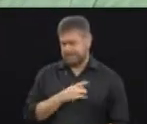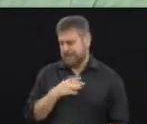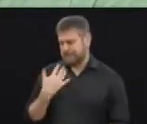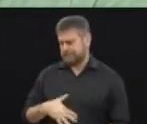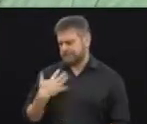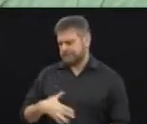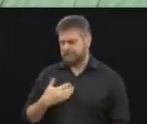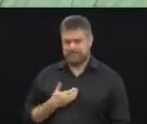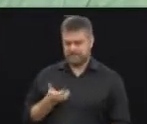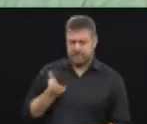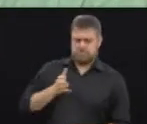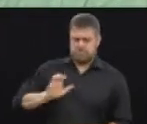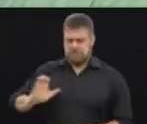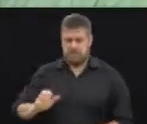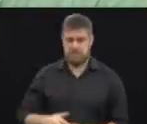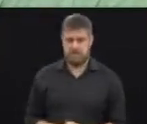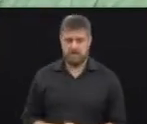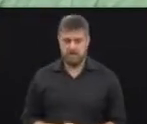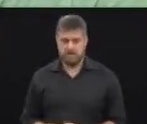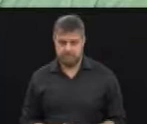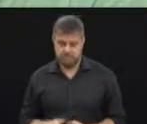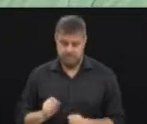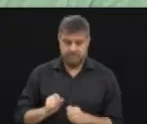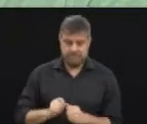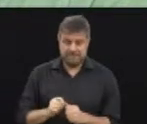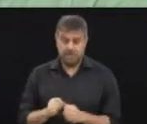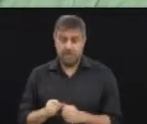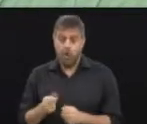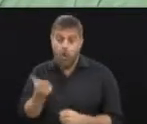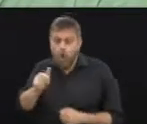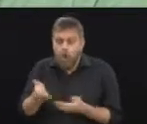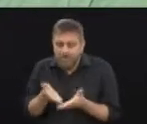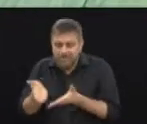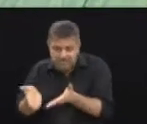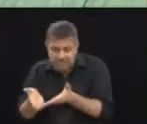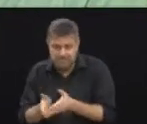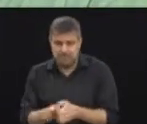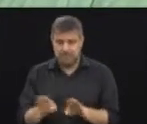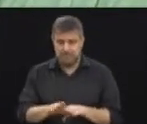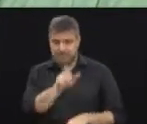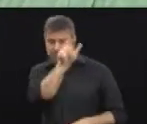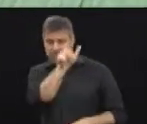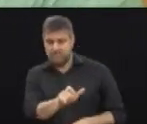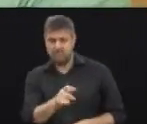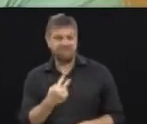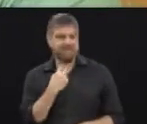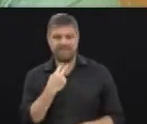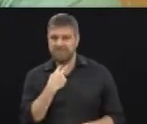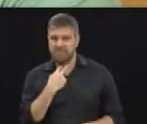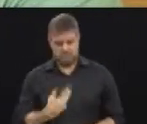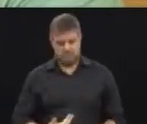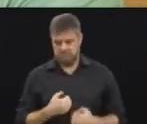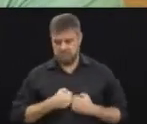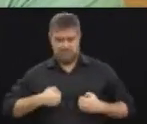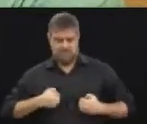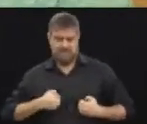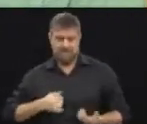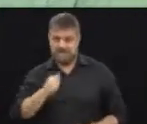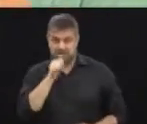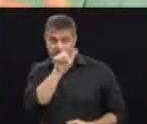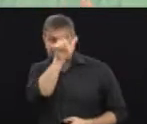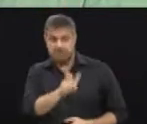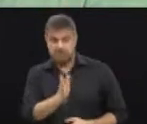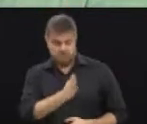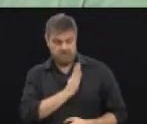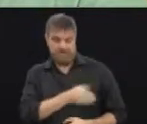quer fazer a cirurgia, porque tem medo, ou quer tentar algo menos radical, ou até naquele paciente que tem contraindicação para a cirurgia,